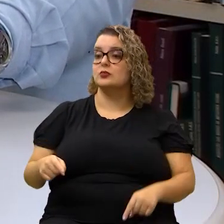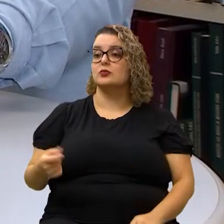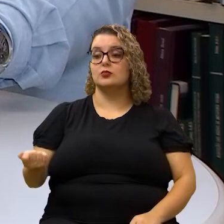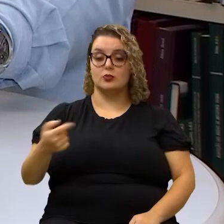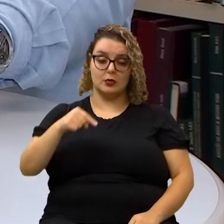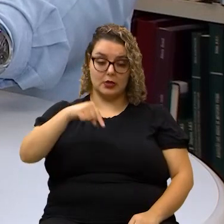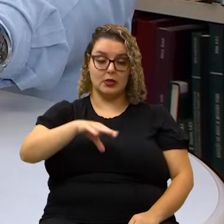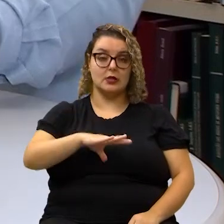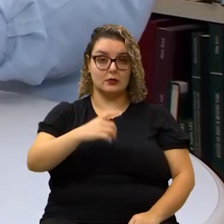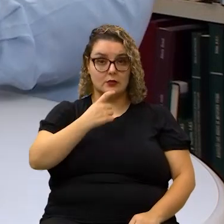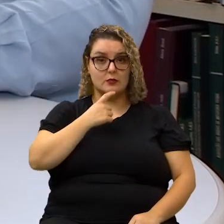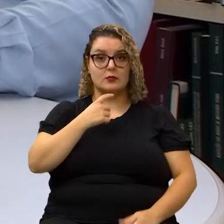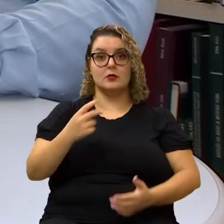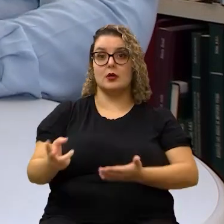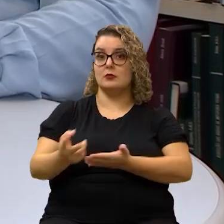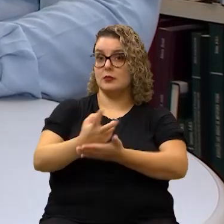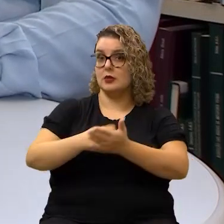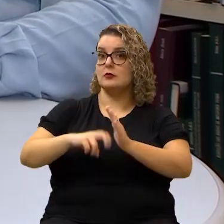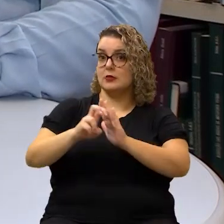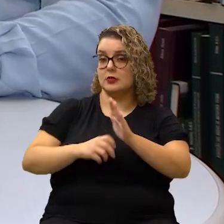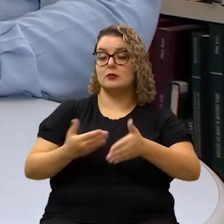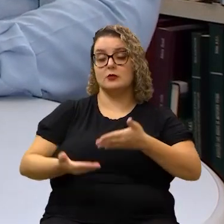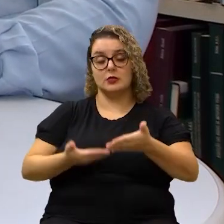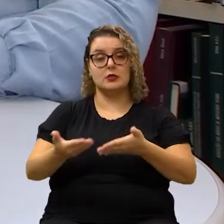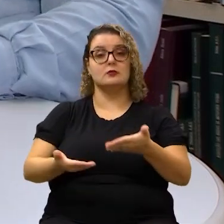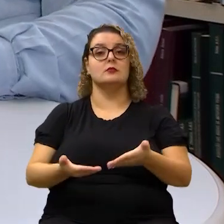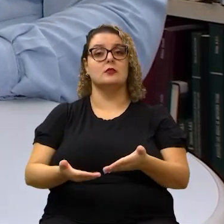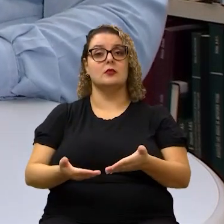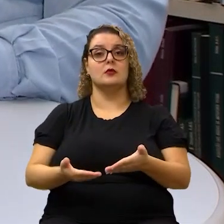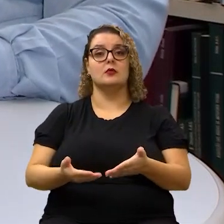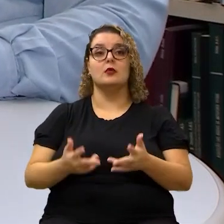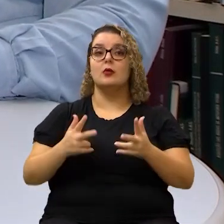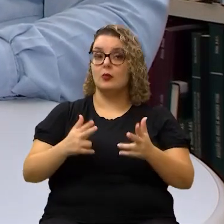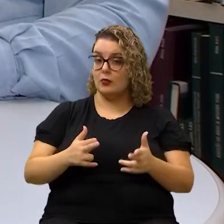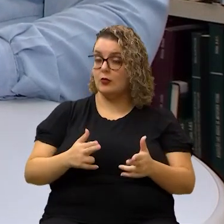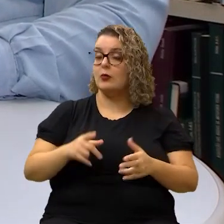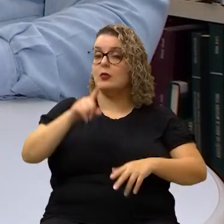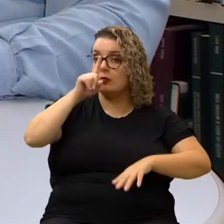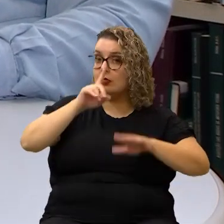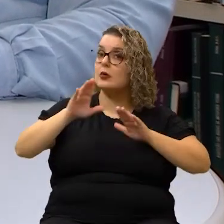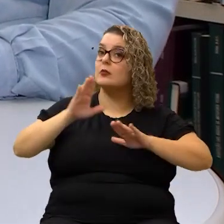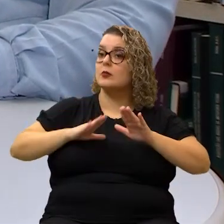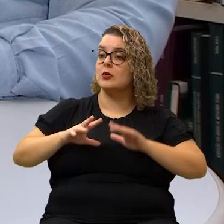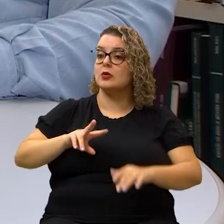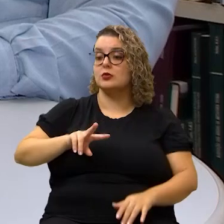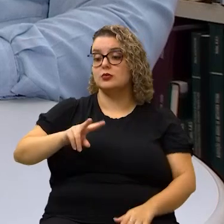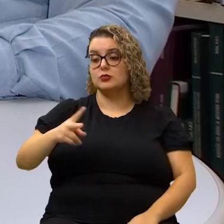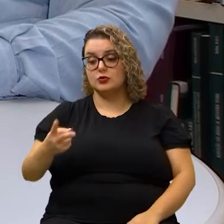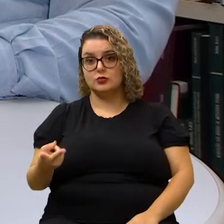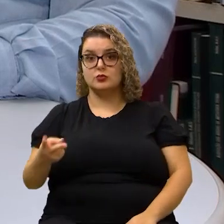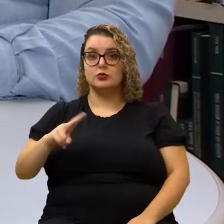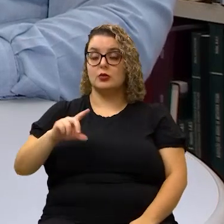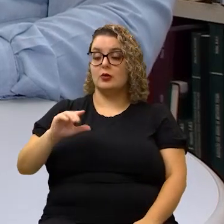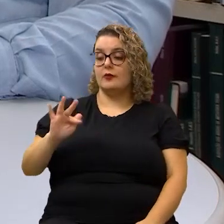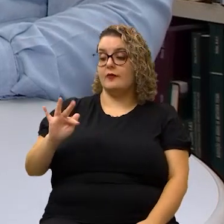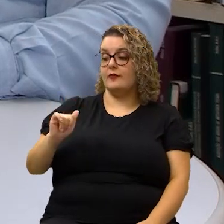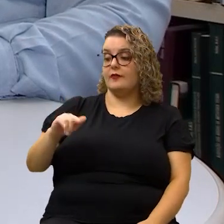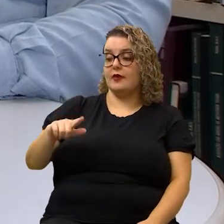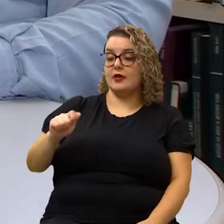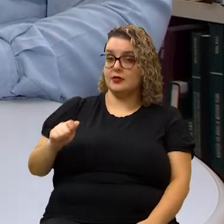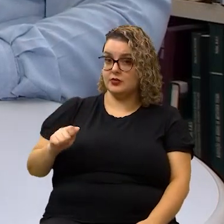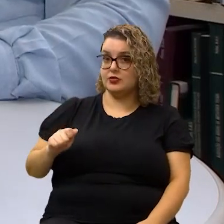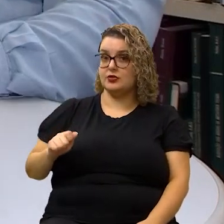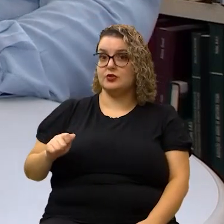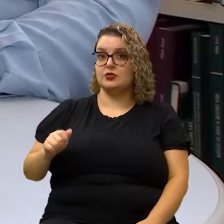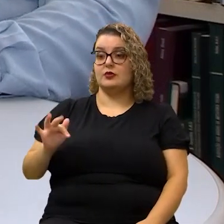eu tenho aqui em Campinas para a tributação de serviço, né? Da mesma sorte, eu tenho que cuidar essas trocas de faixa de faturamento,